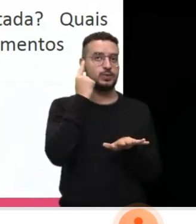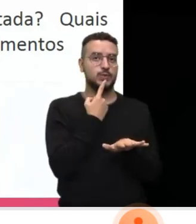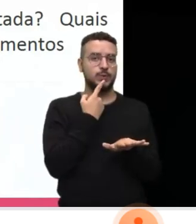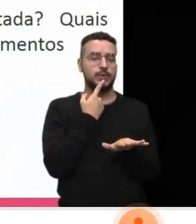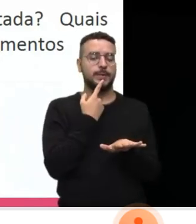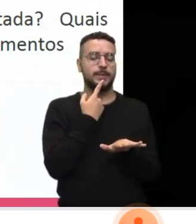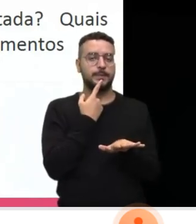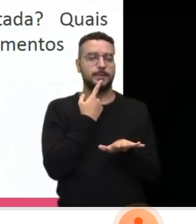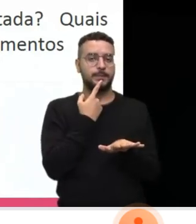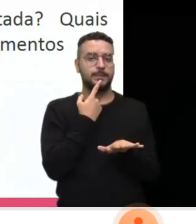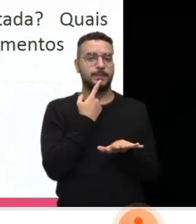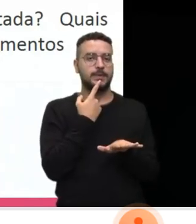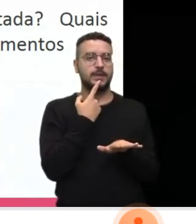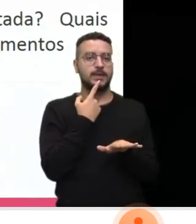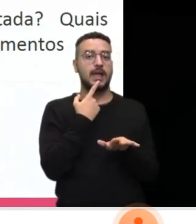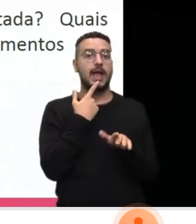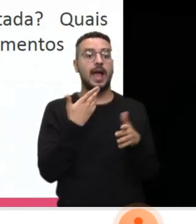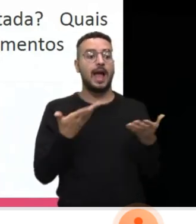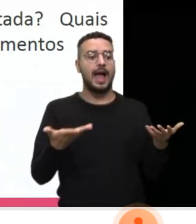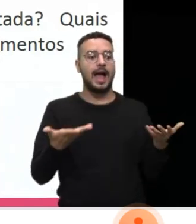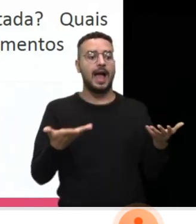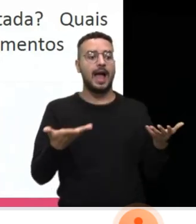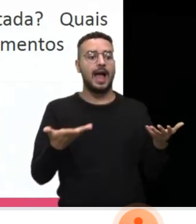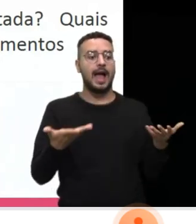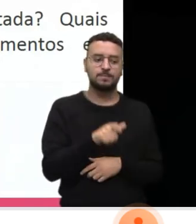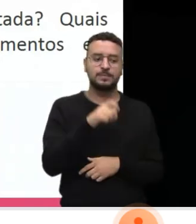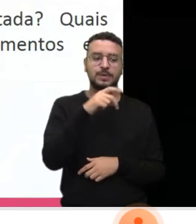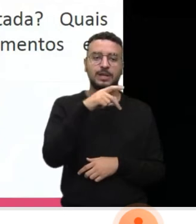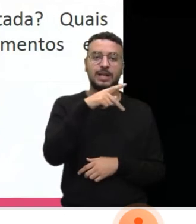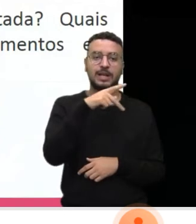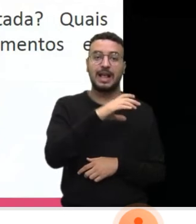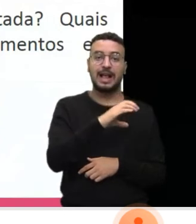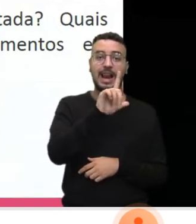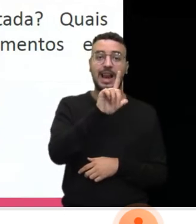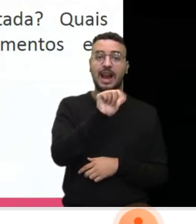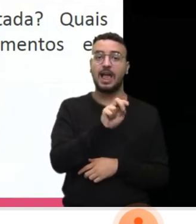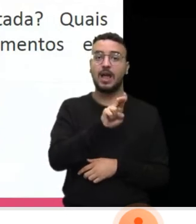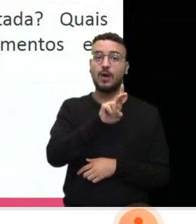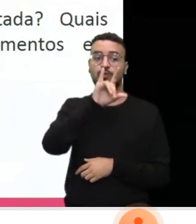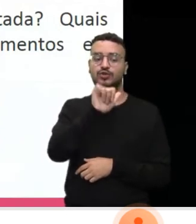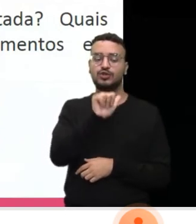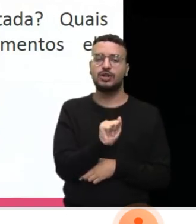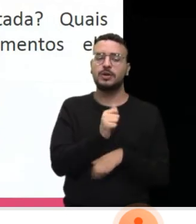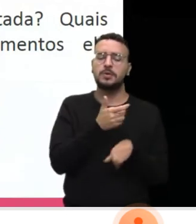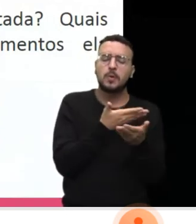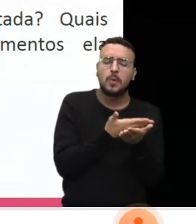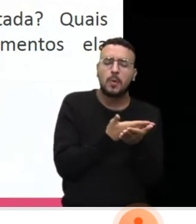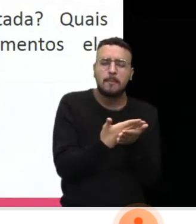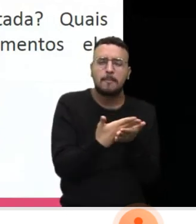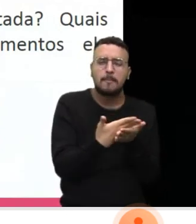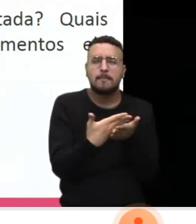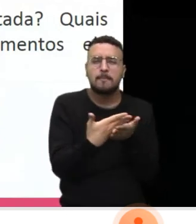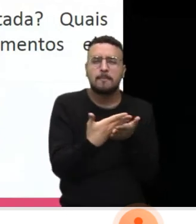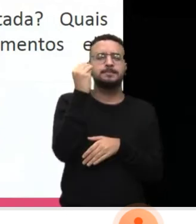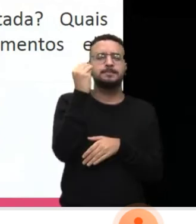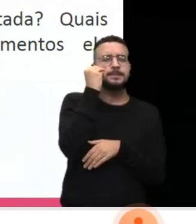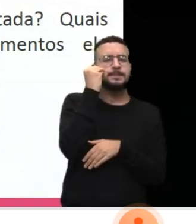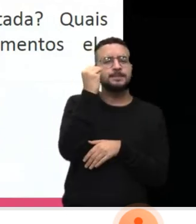a professora vai fazer, né, alguns diálogos, algumas tentativas, né, de comunicação,